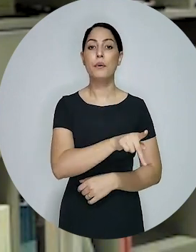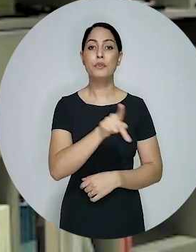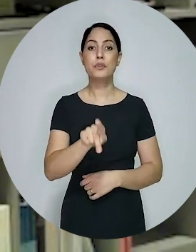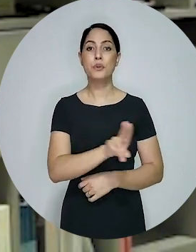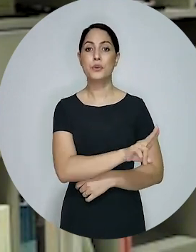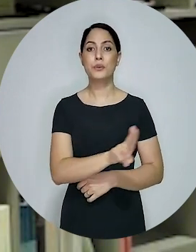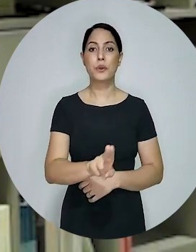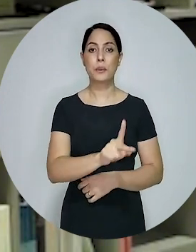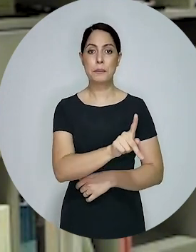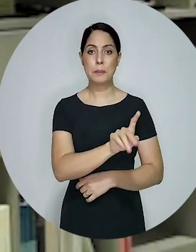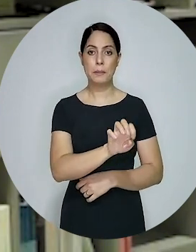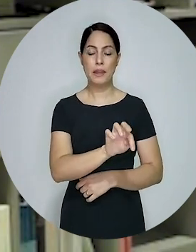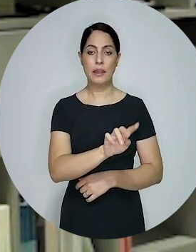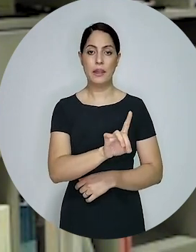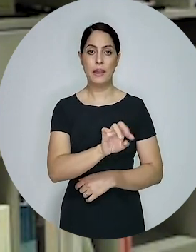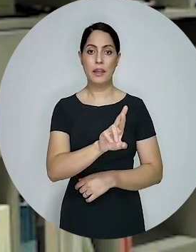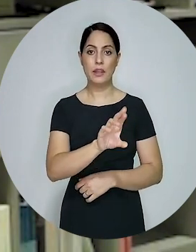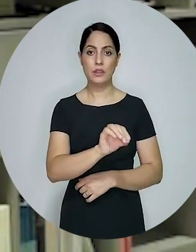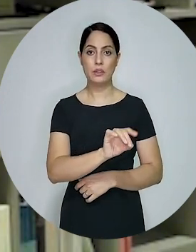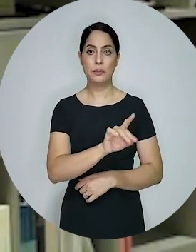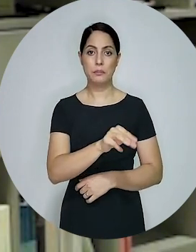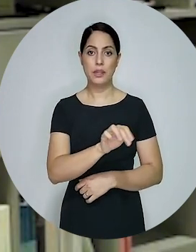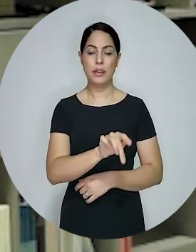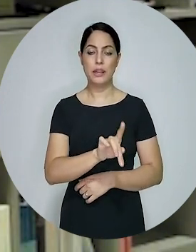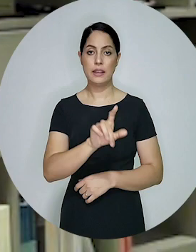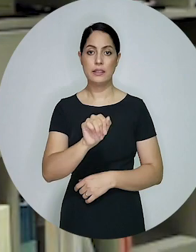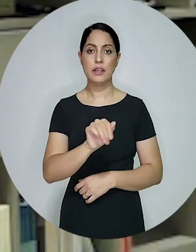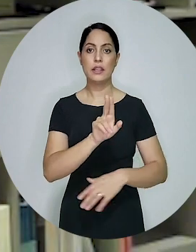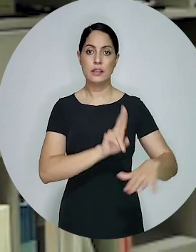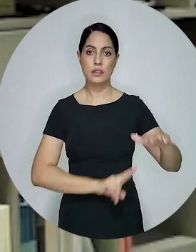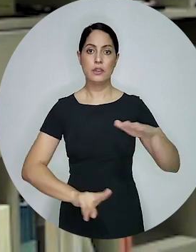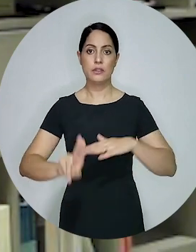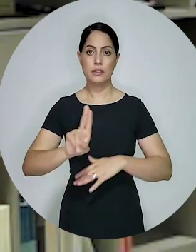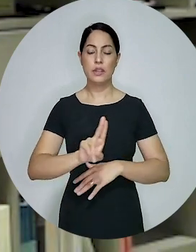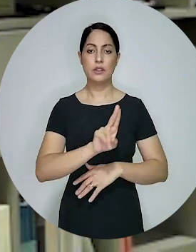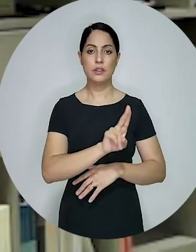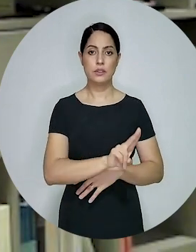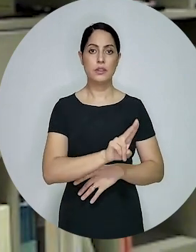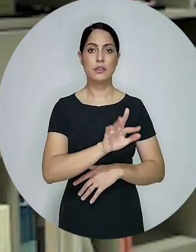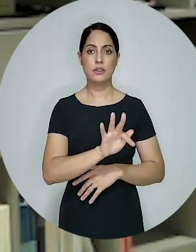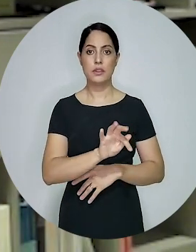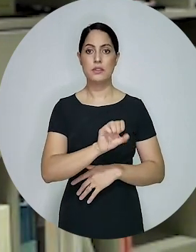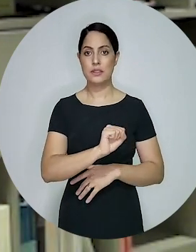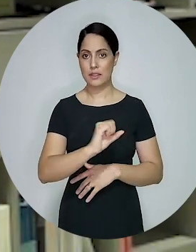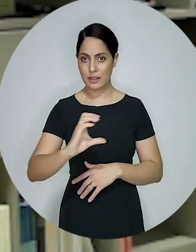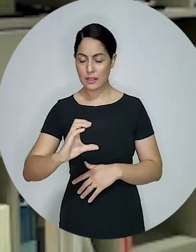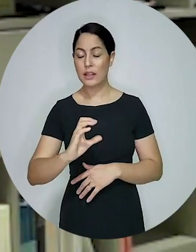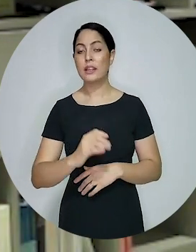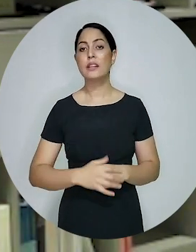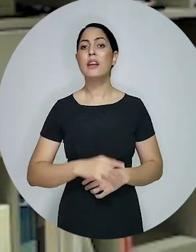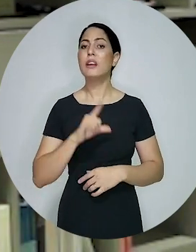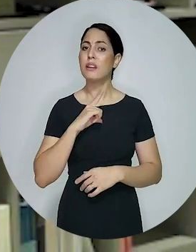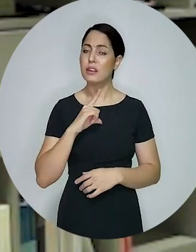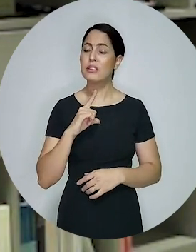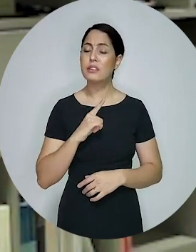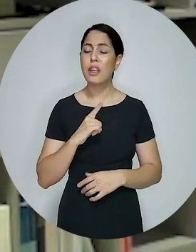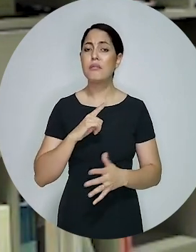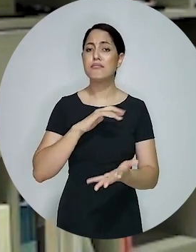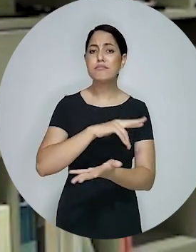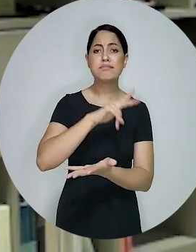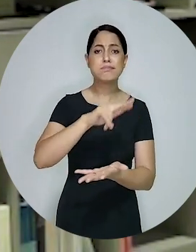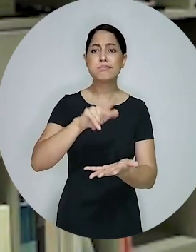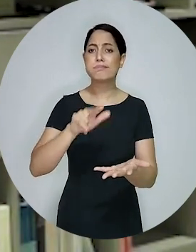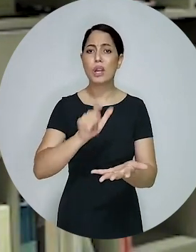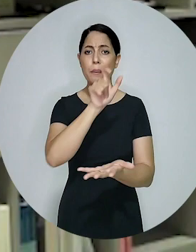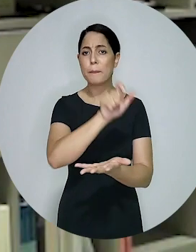incumbida ao professor Pedro Miranda, da Universidade Federal de Santa Catarina, e que reúne, como já dito, os